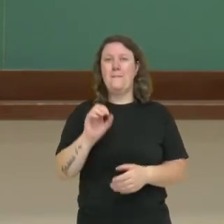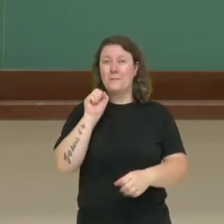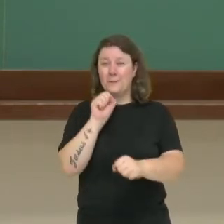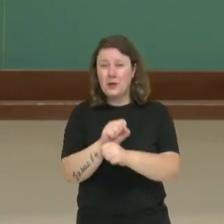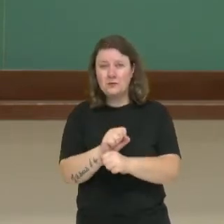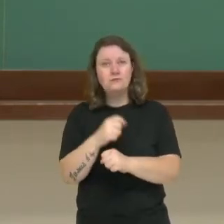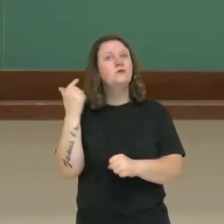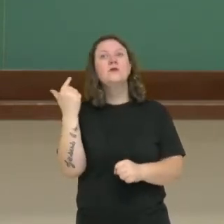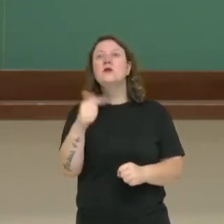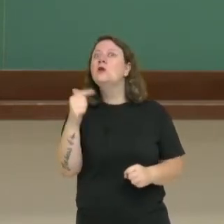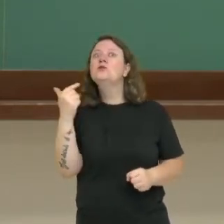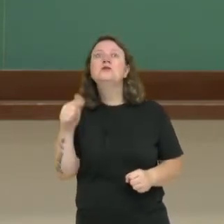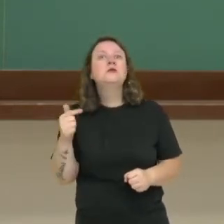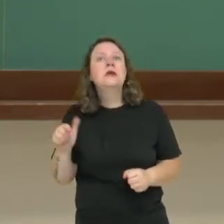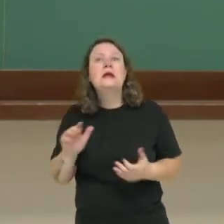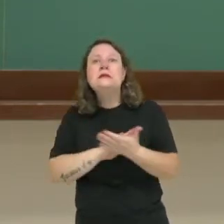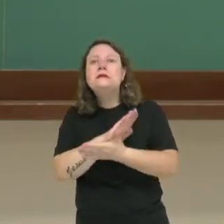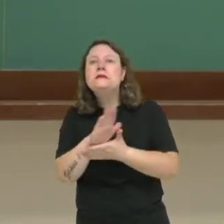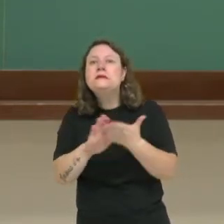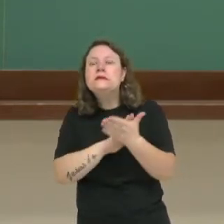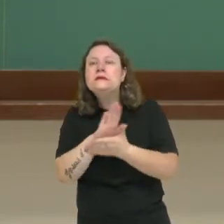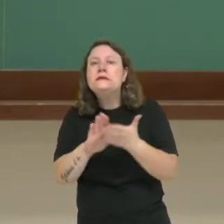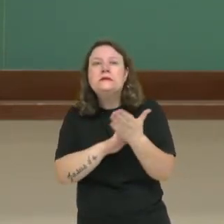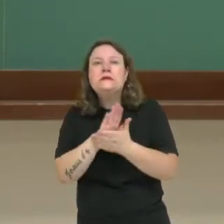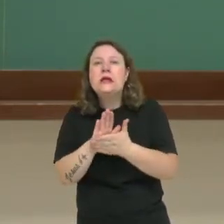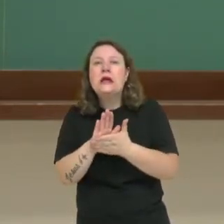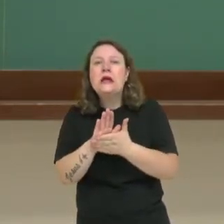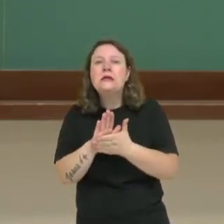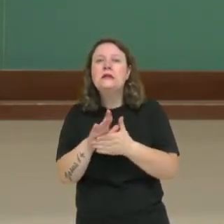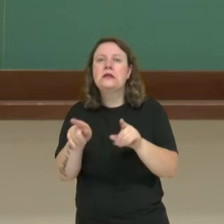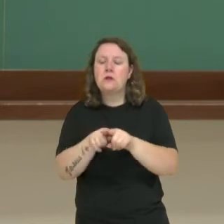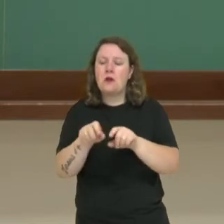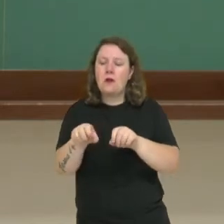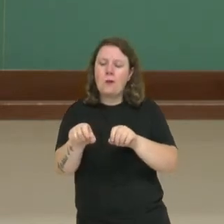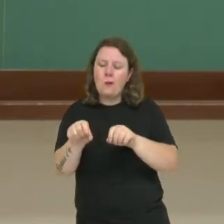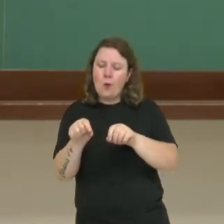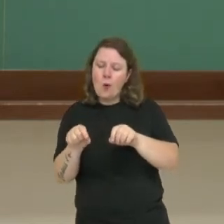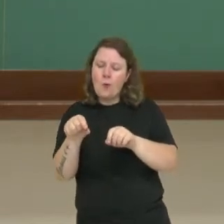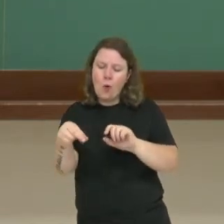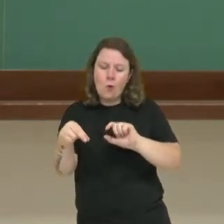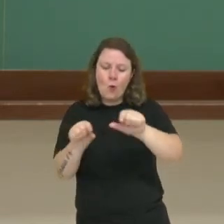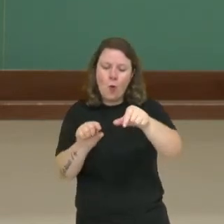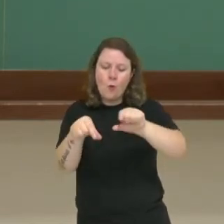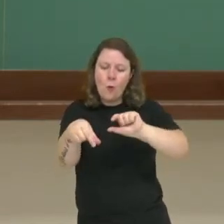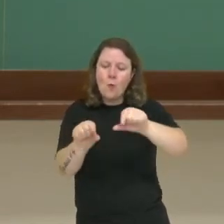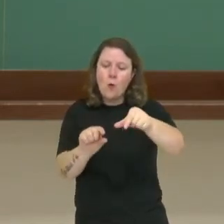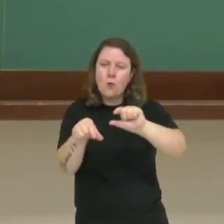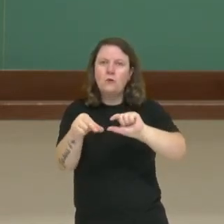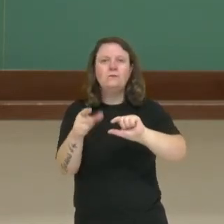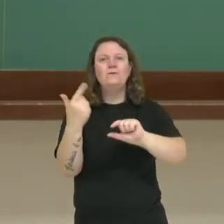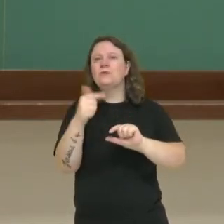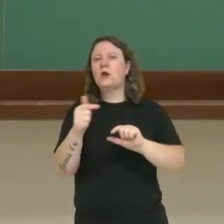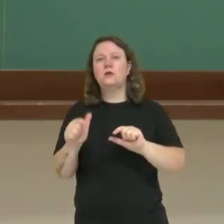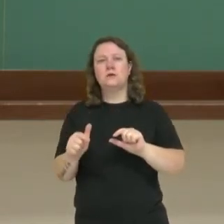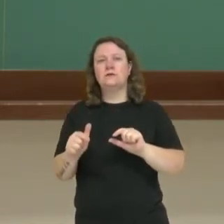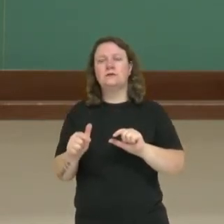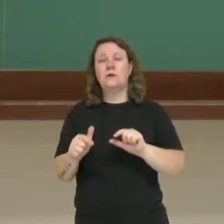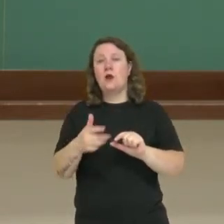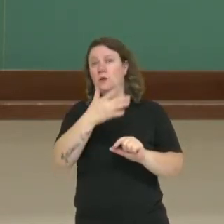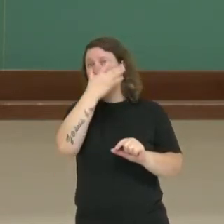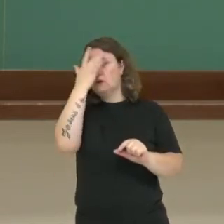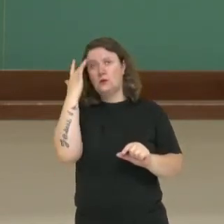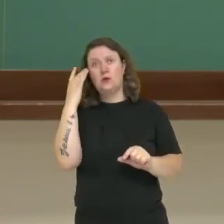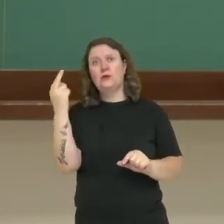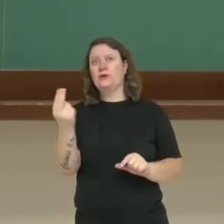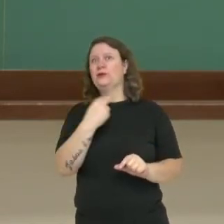não têm marchas, aquelas marchas que a gente conhece, tá? E elas não têm a roda livre. Então, o atleta ele não